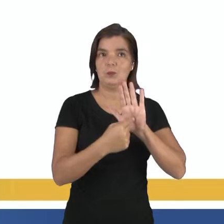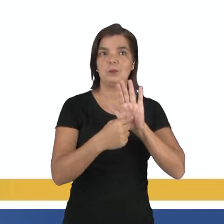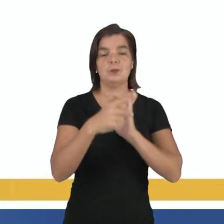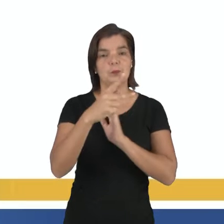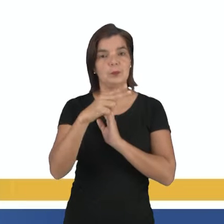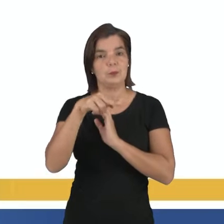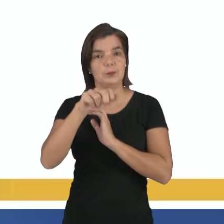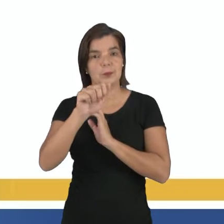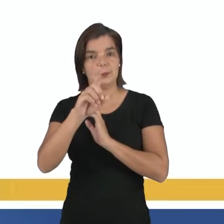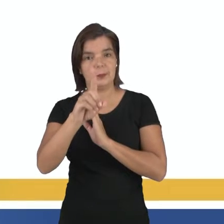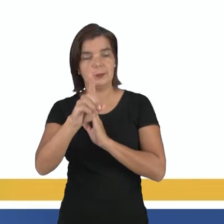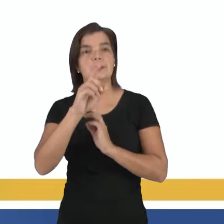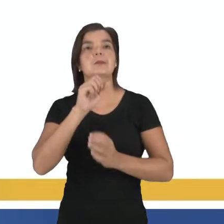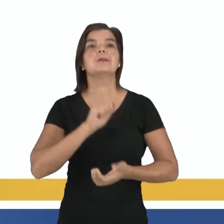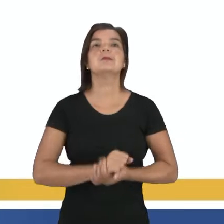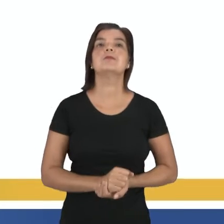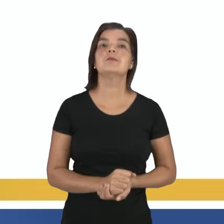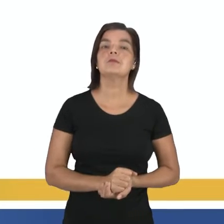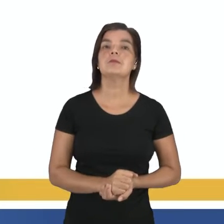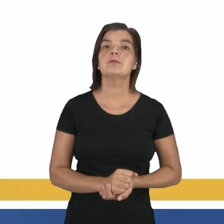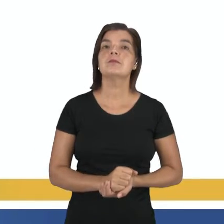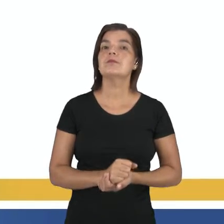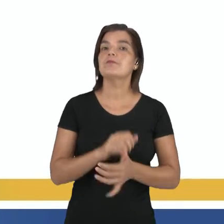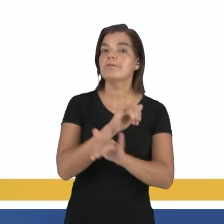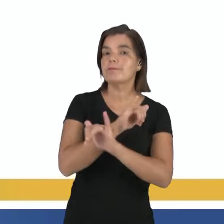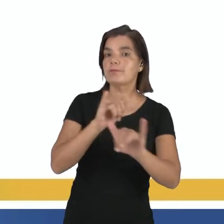por Amostra de Domicílios Contínua Mensal,